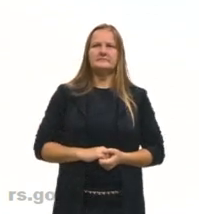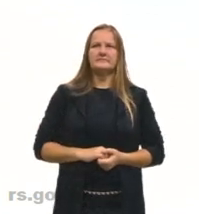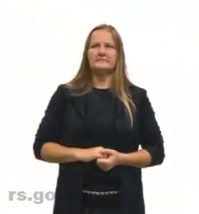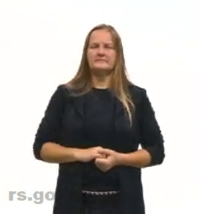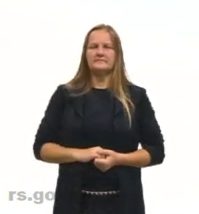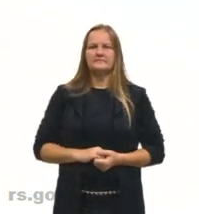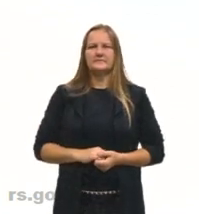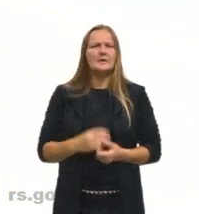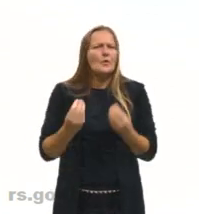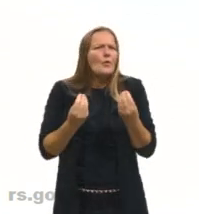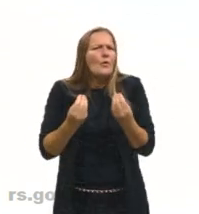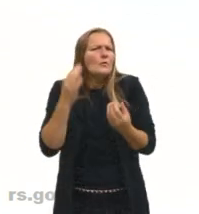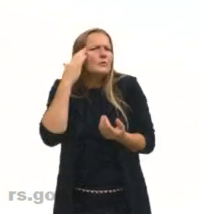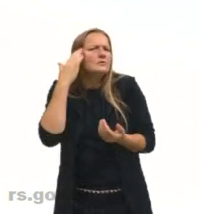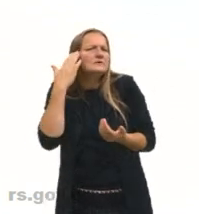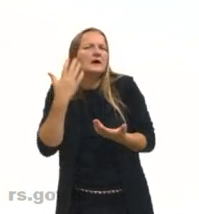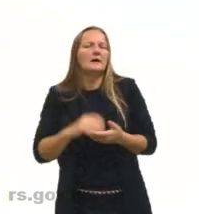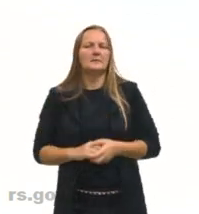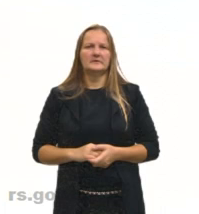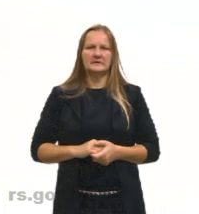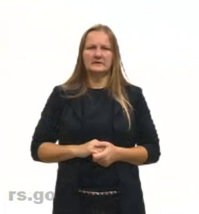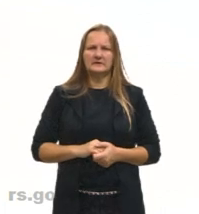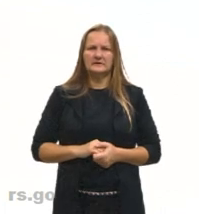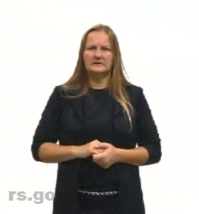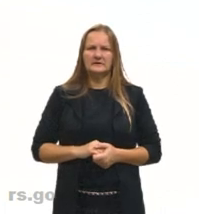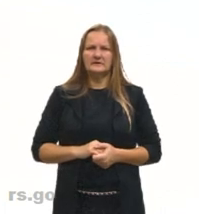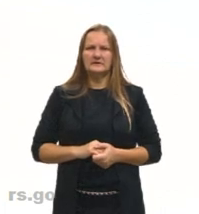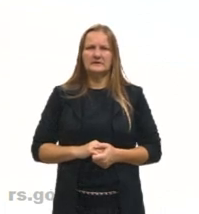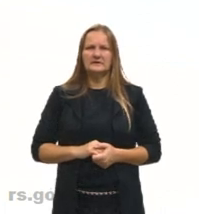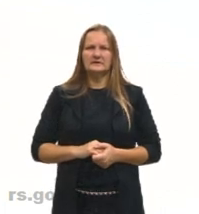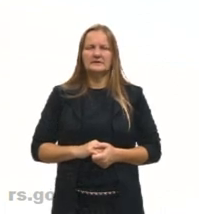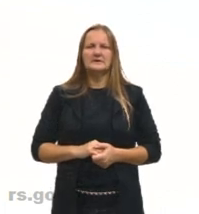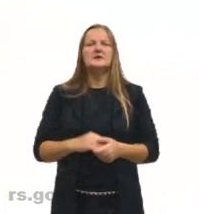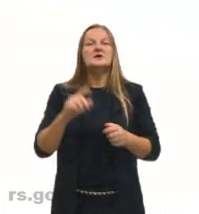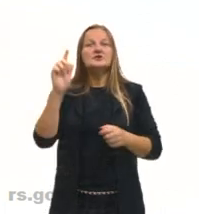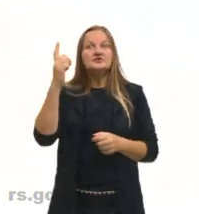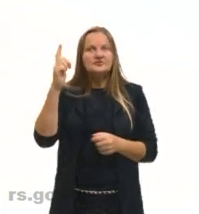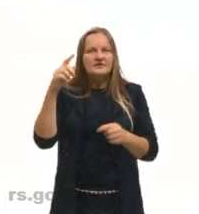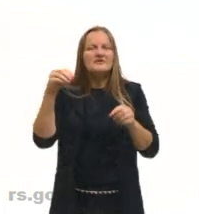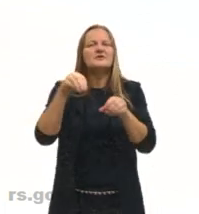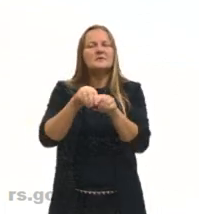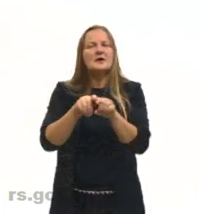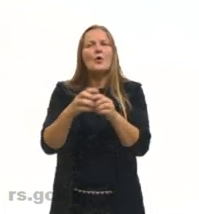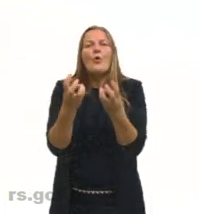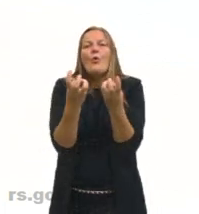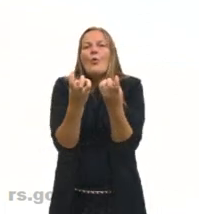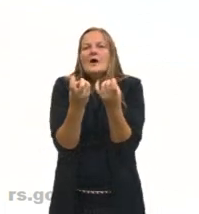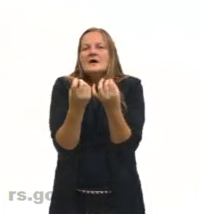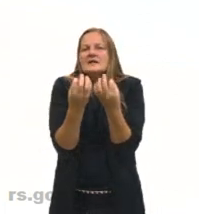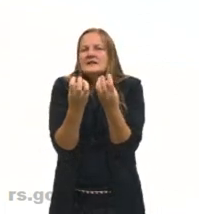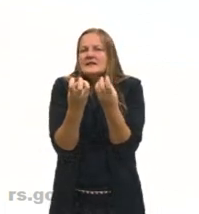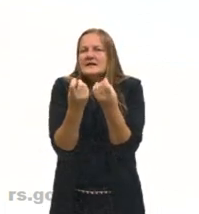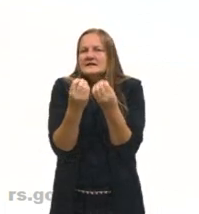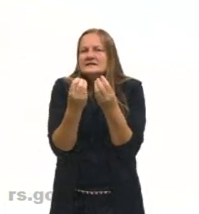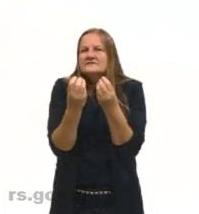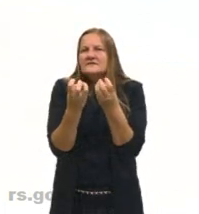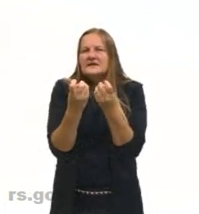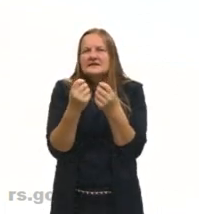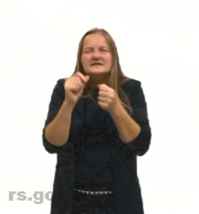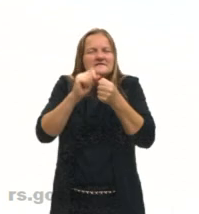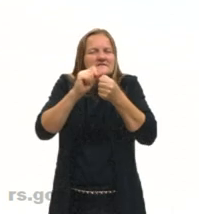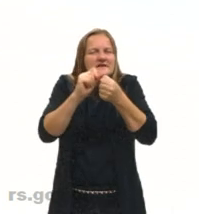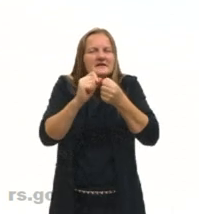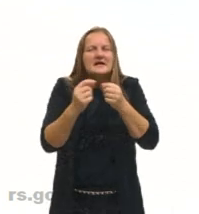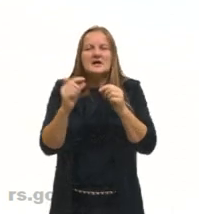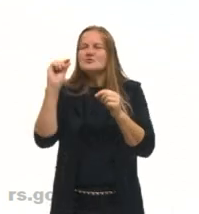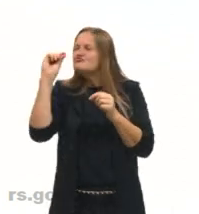proporção saber o que que tá rolando ali tá então é escala geográfica ela indica quantas vezes né como que eu fiz